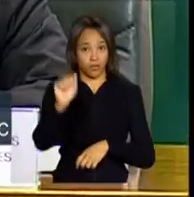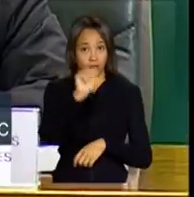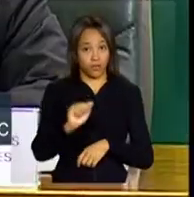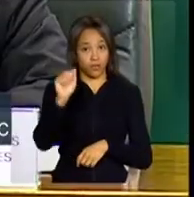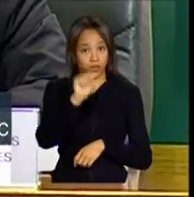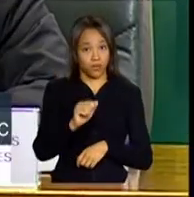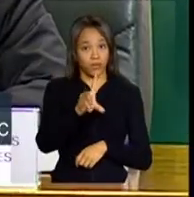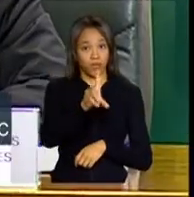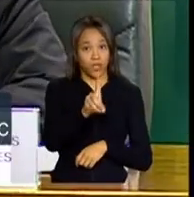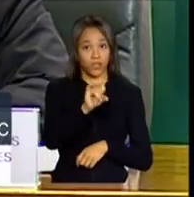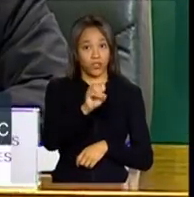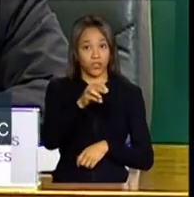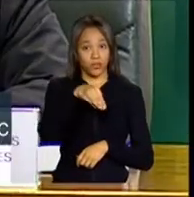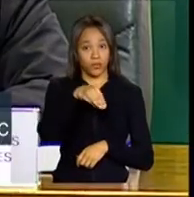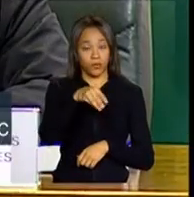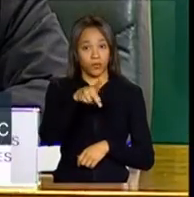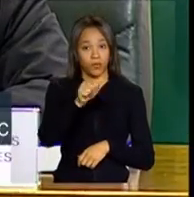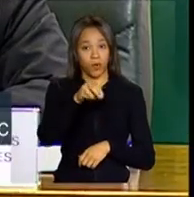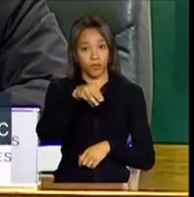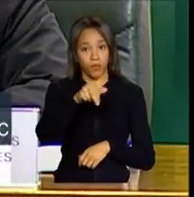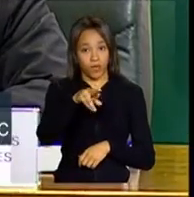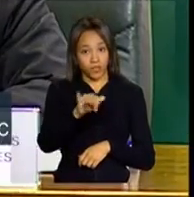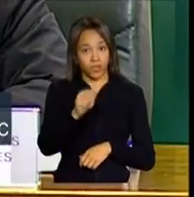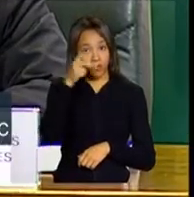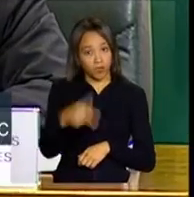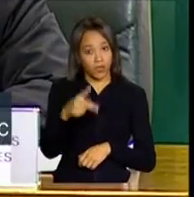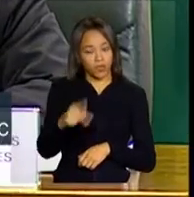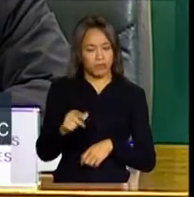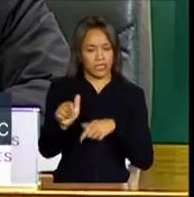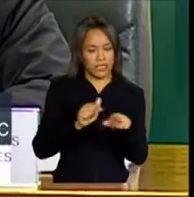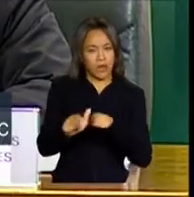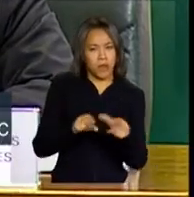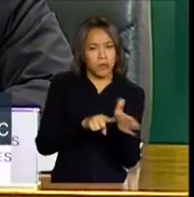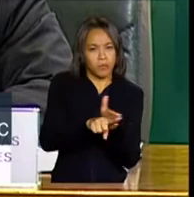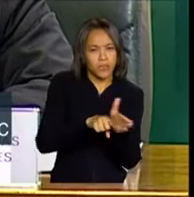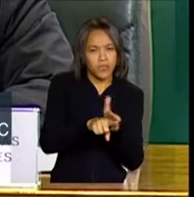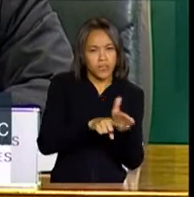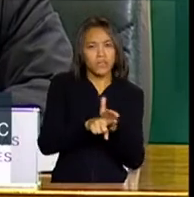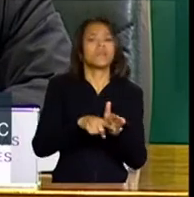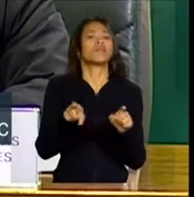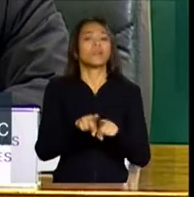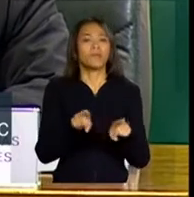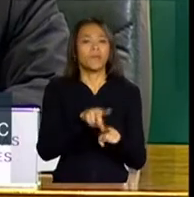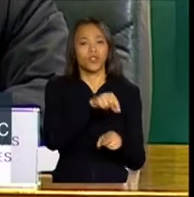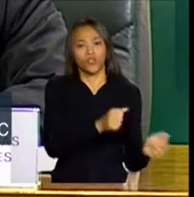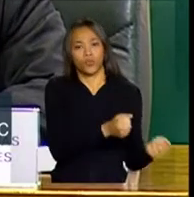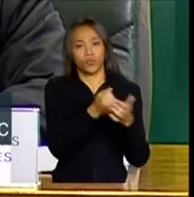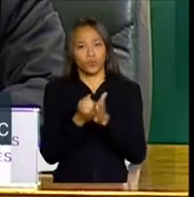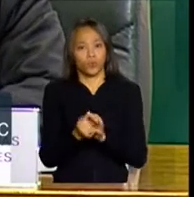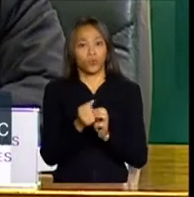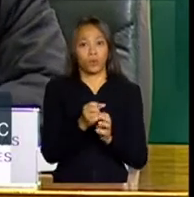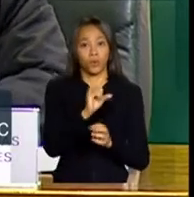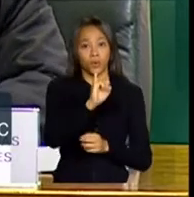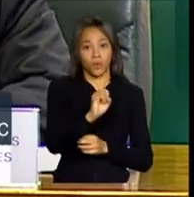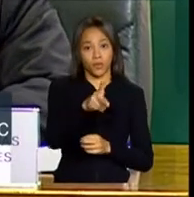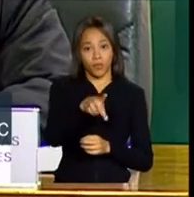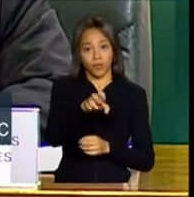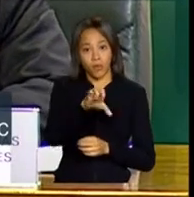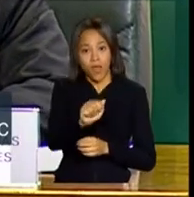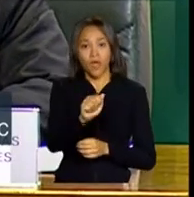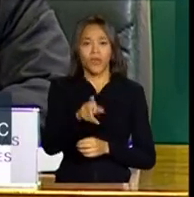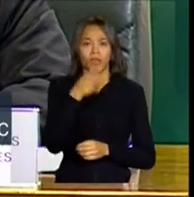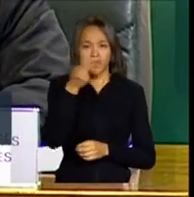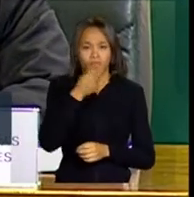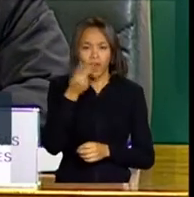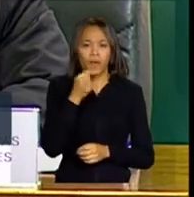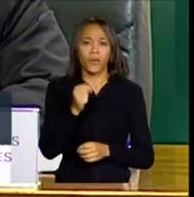comercial brasileira com a reputada qualidade do trabalho de pesquisa realizado pelo ipea permite-me Abrir parênteses para sublinhar